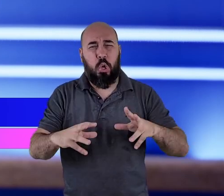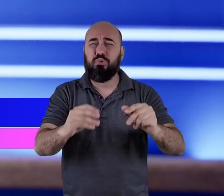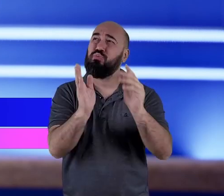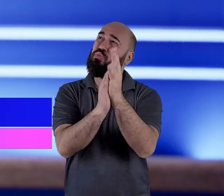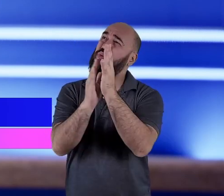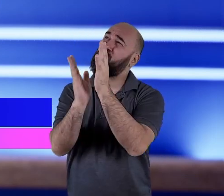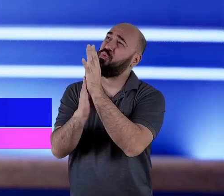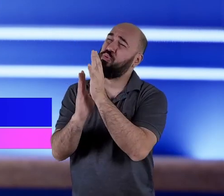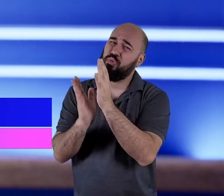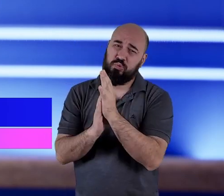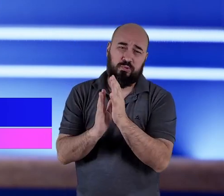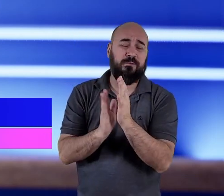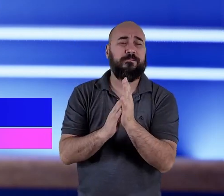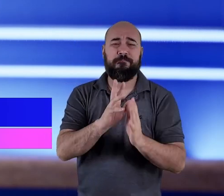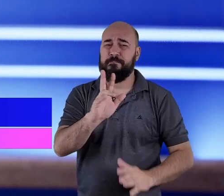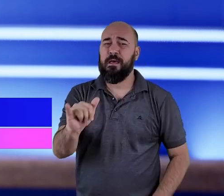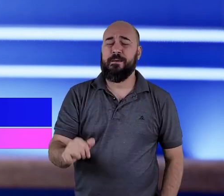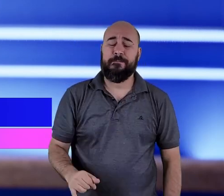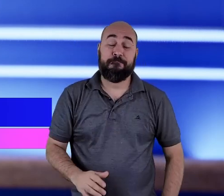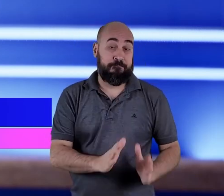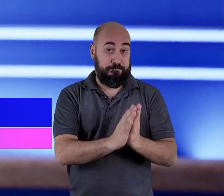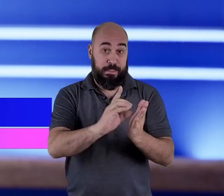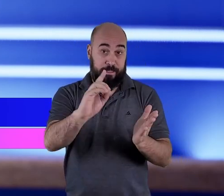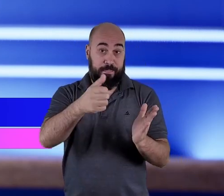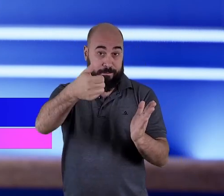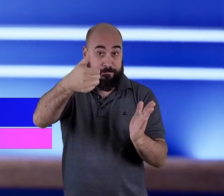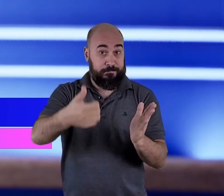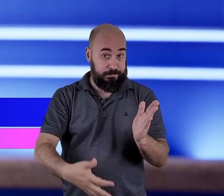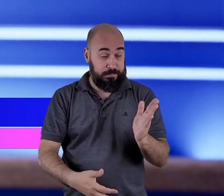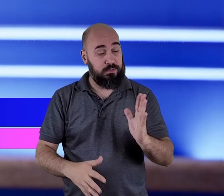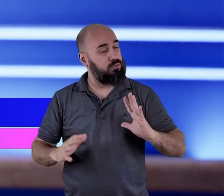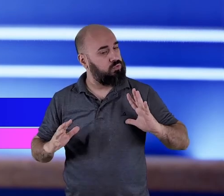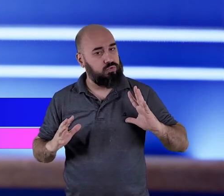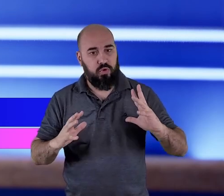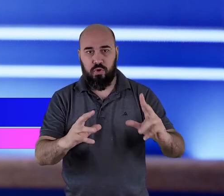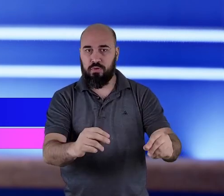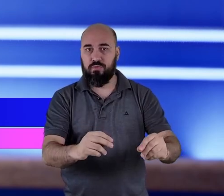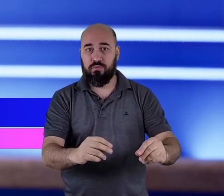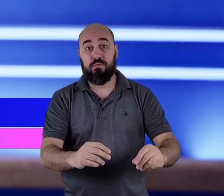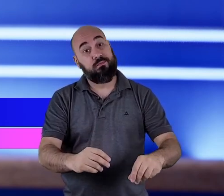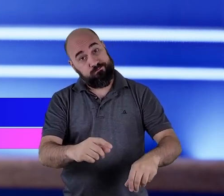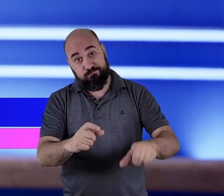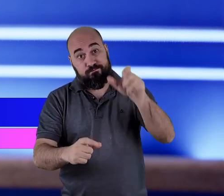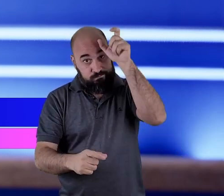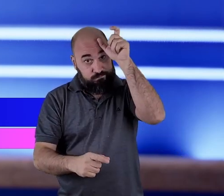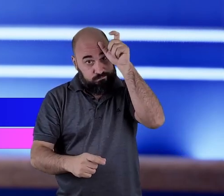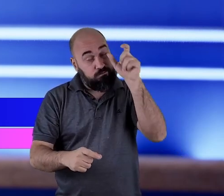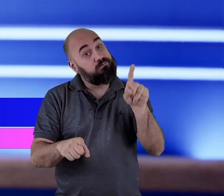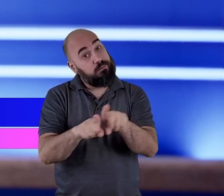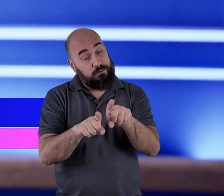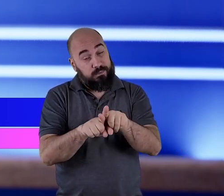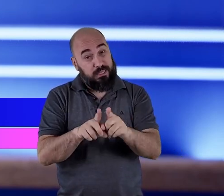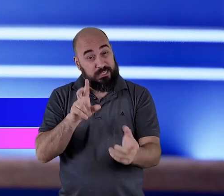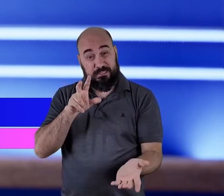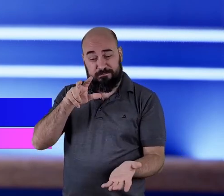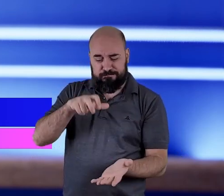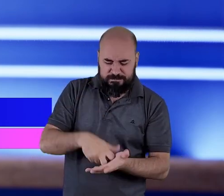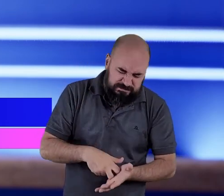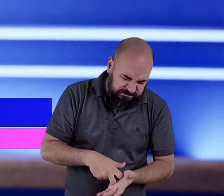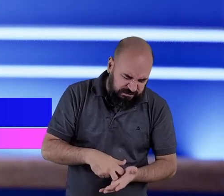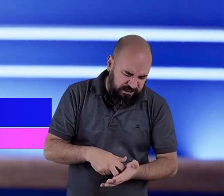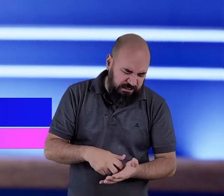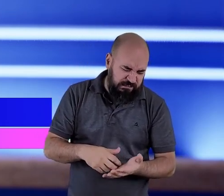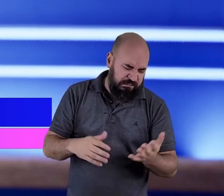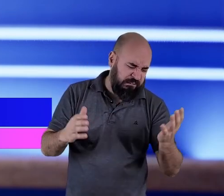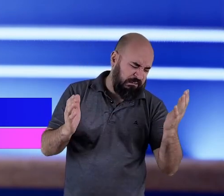dará louvores. A Bíblia diz que todos, então inclui Satanás e aqueles que se apegaram